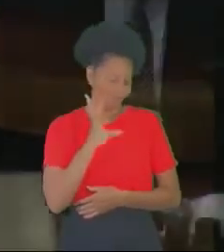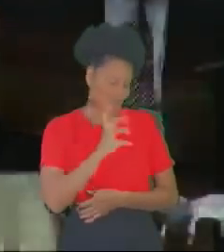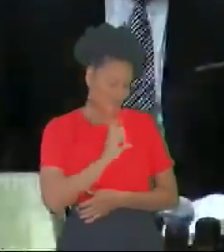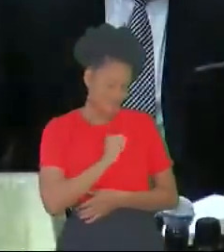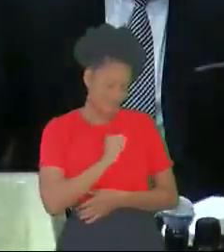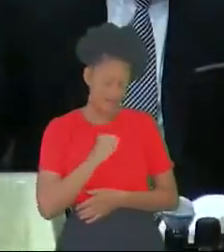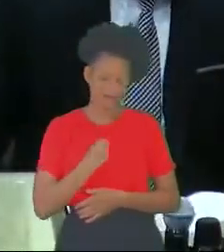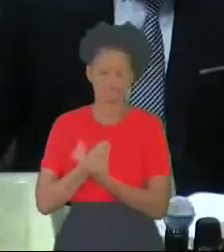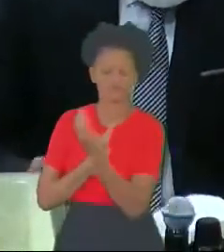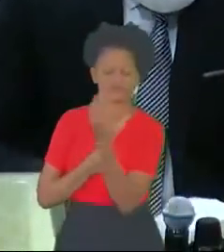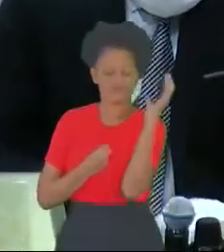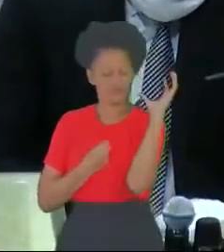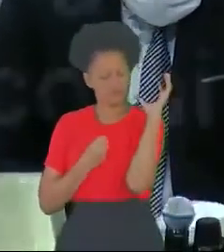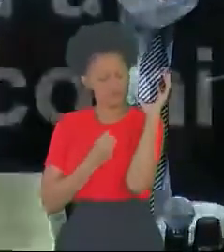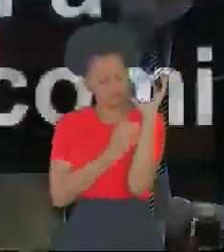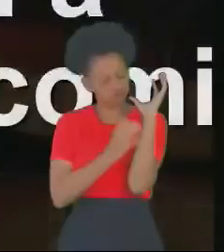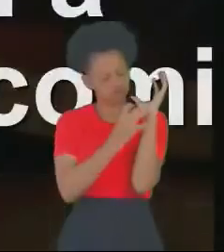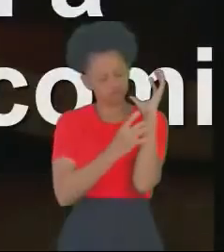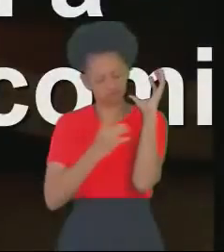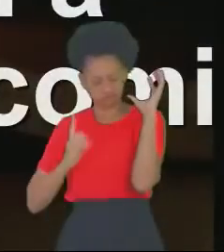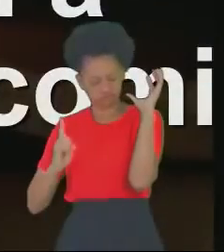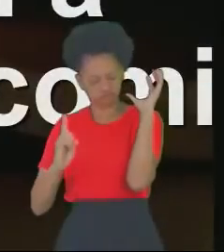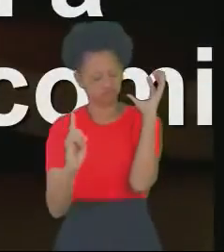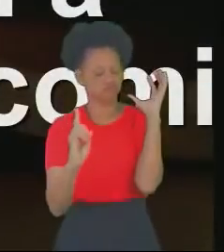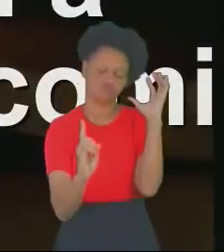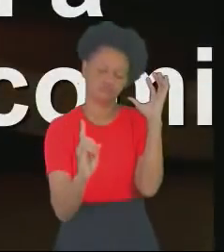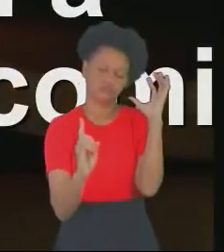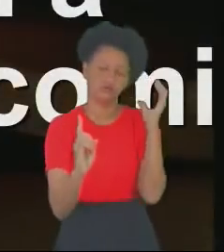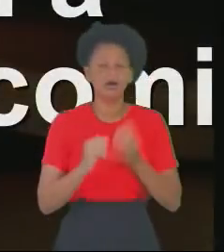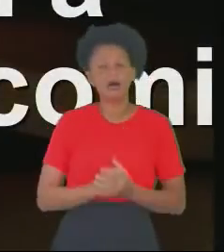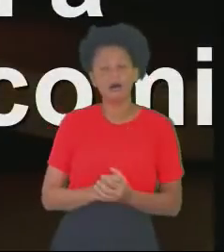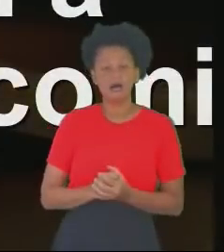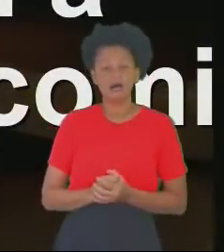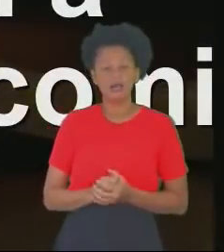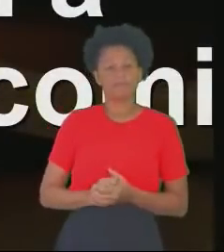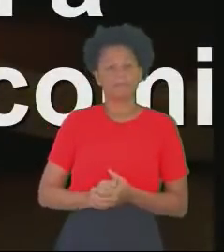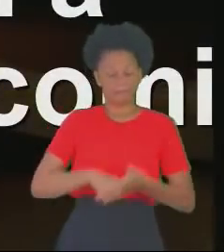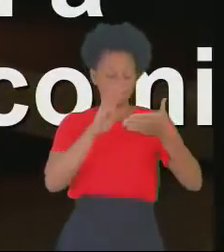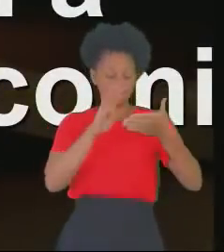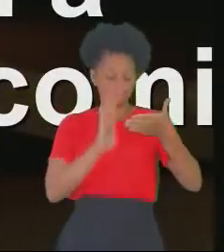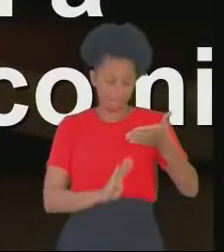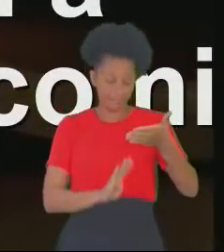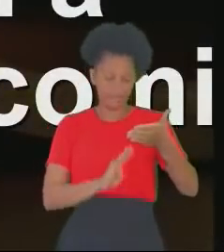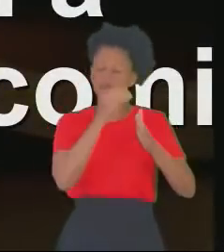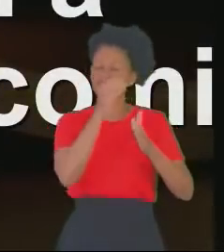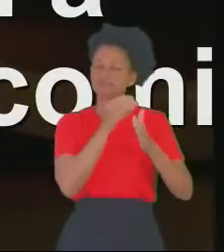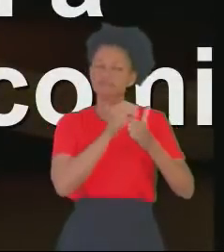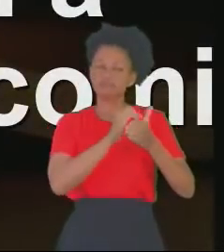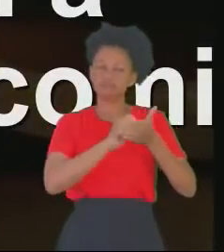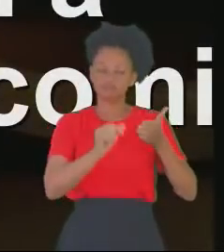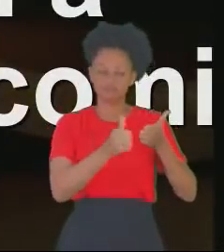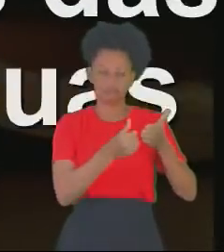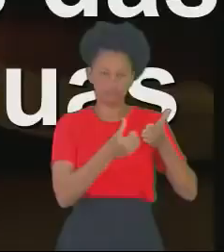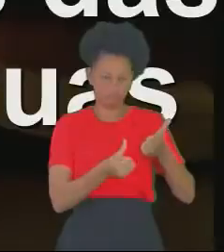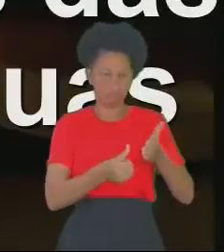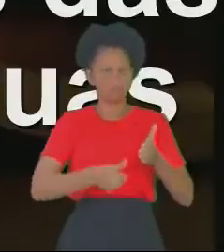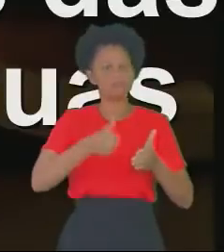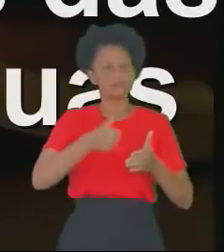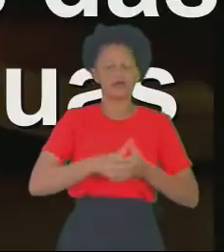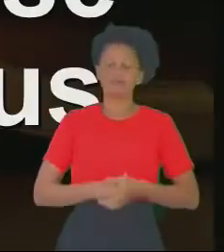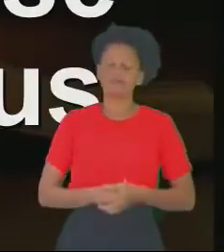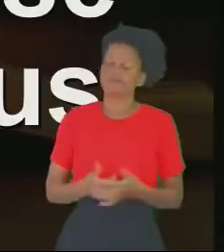primeiro, capítulo 5, versículo primeiro. Leia a parte B do 16 e leia o 5 primeiro.